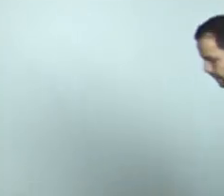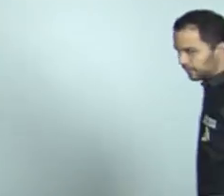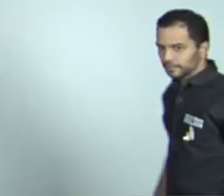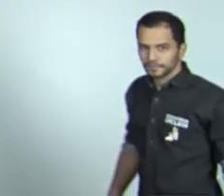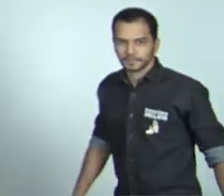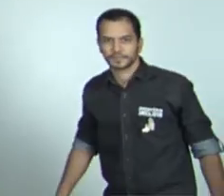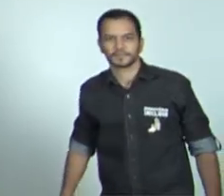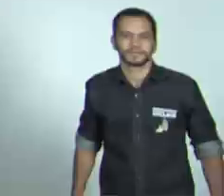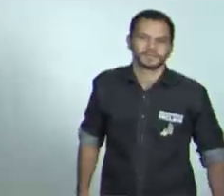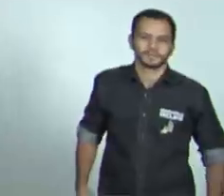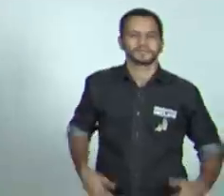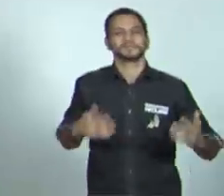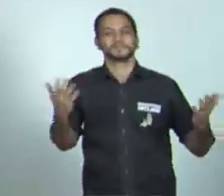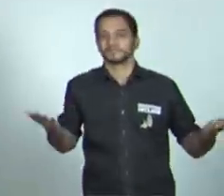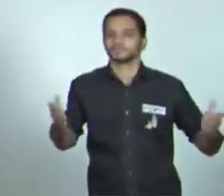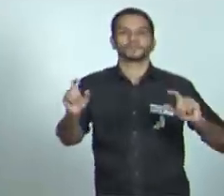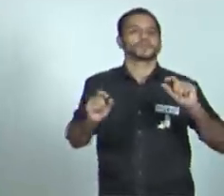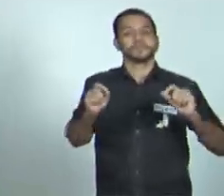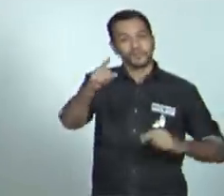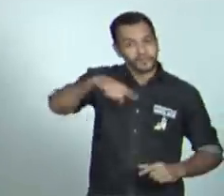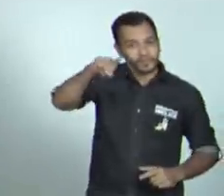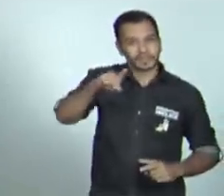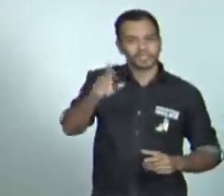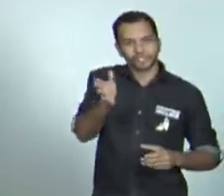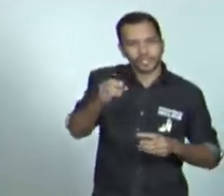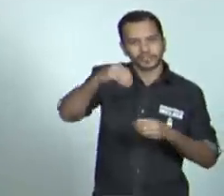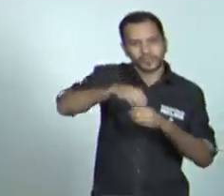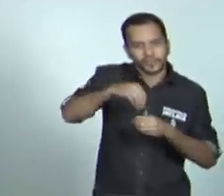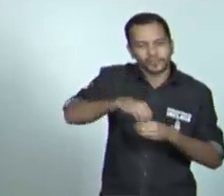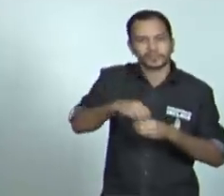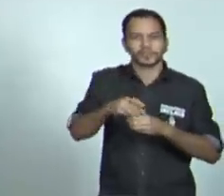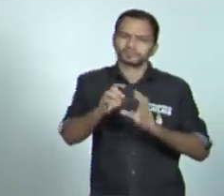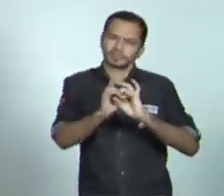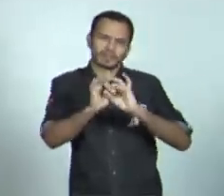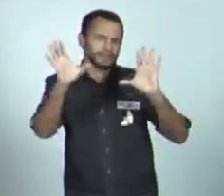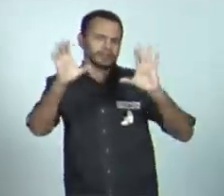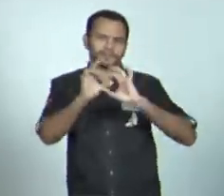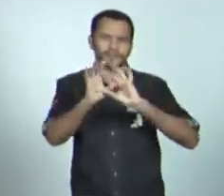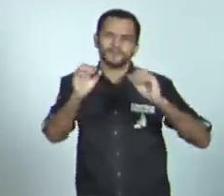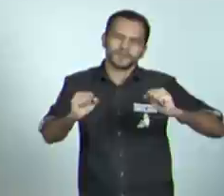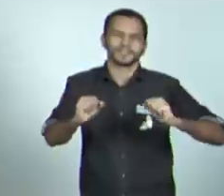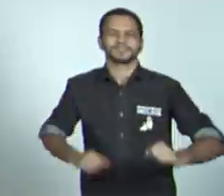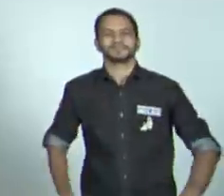olá queridos olá você que está ofertando fique à vontade aí